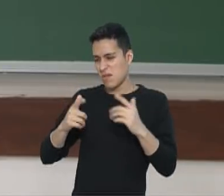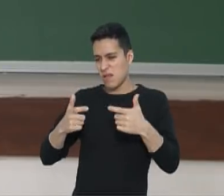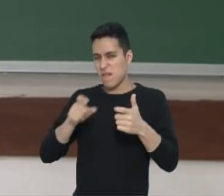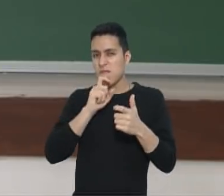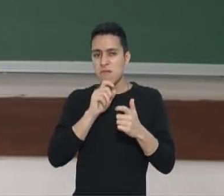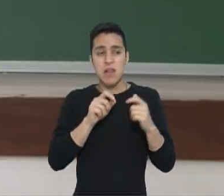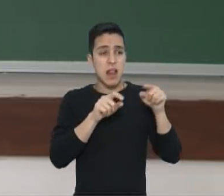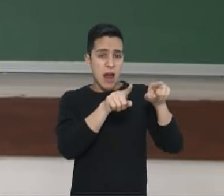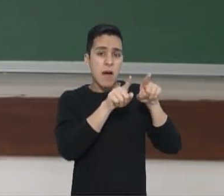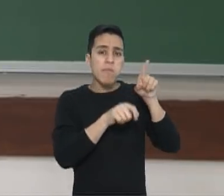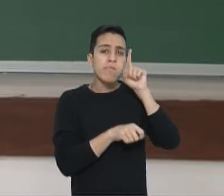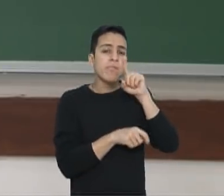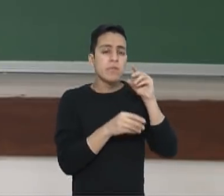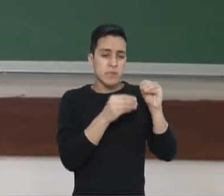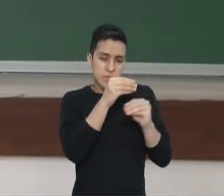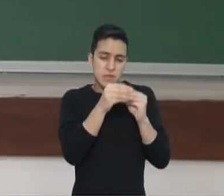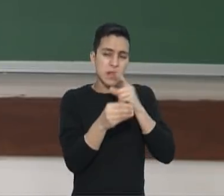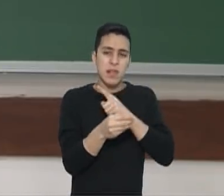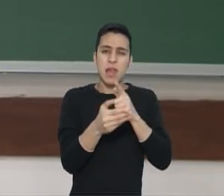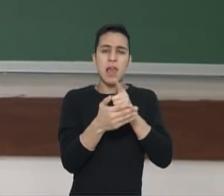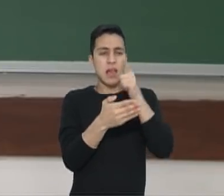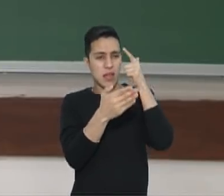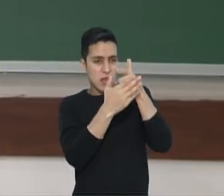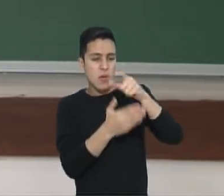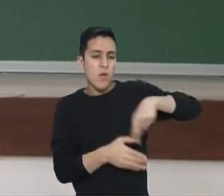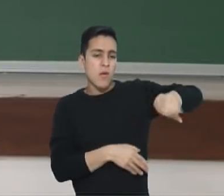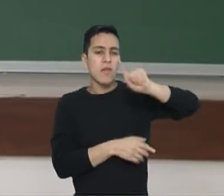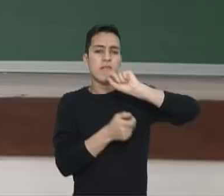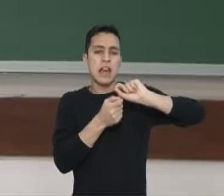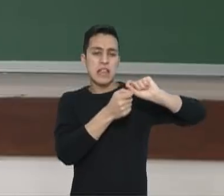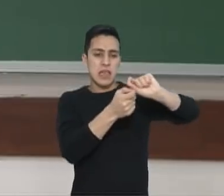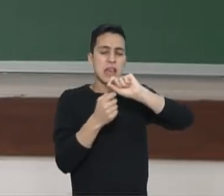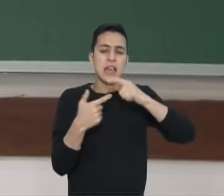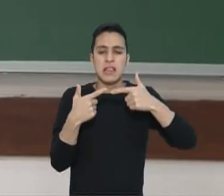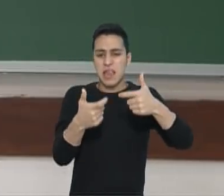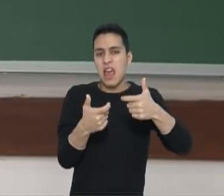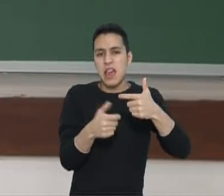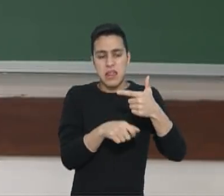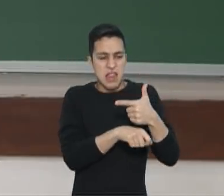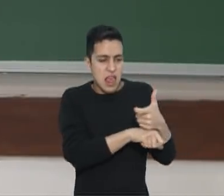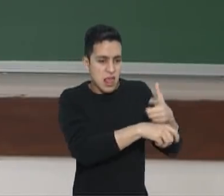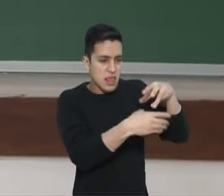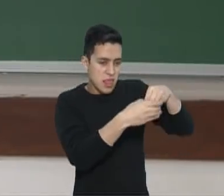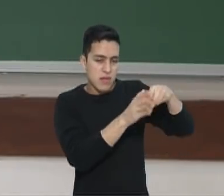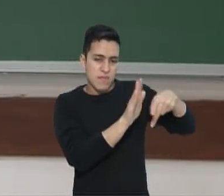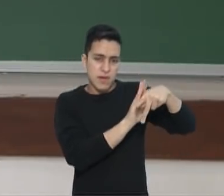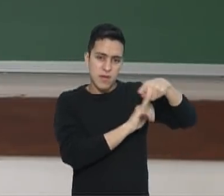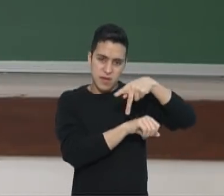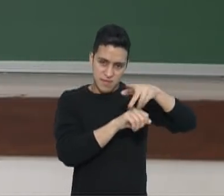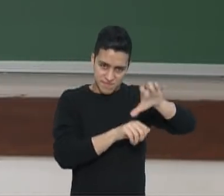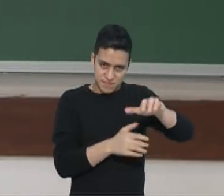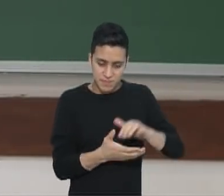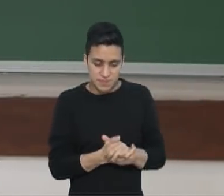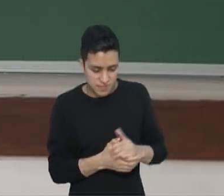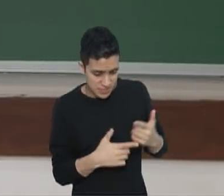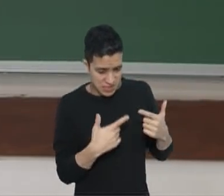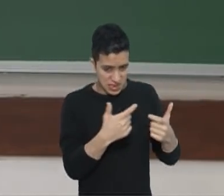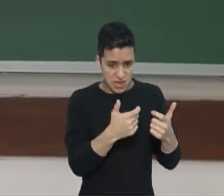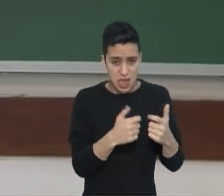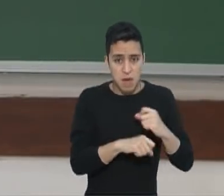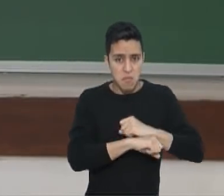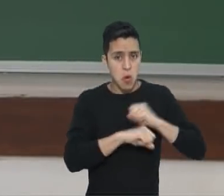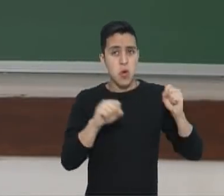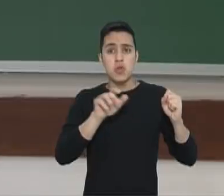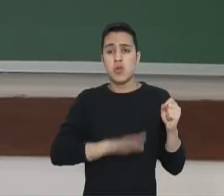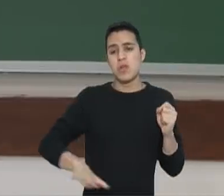de ser feito nos Estados Unidos, também tem uma crítica àquilo que se fazia como guerra armamentista dentro do próprio país. Uma guerra nuclear total,